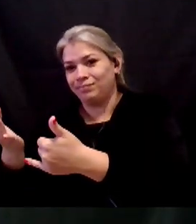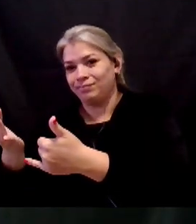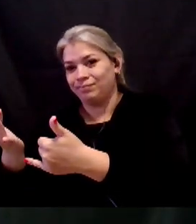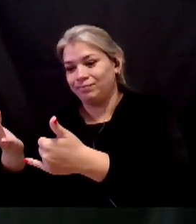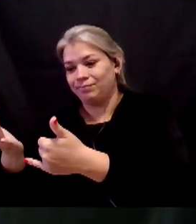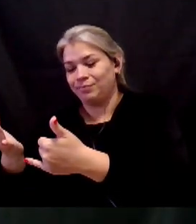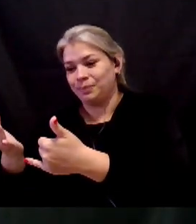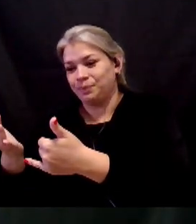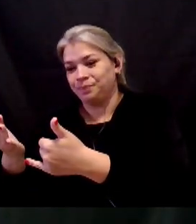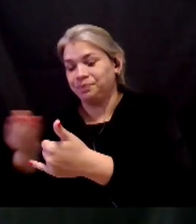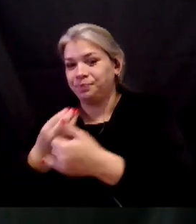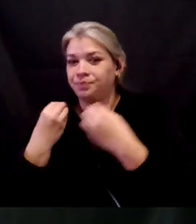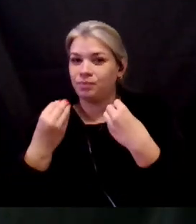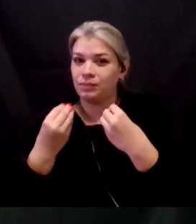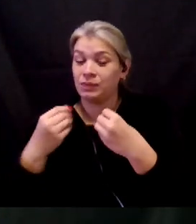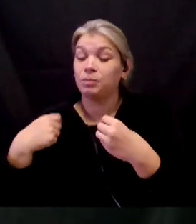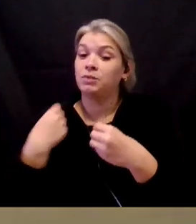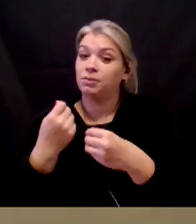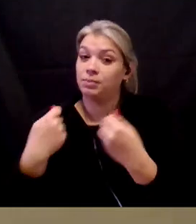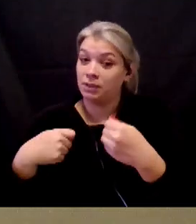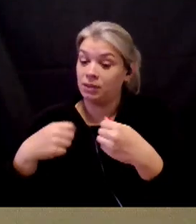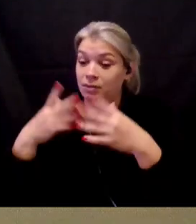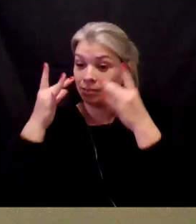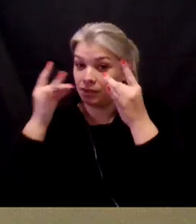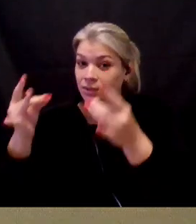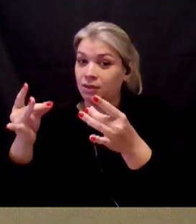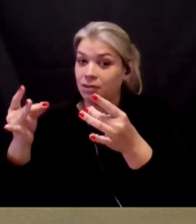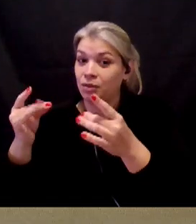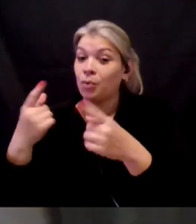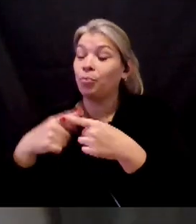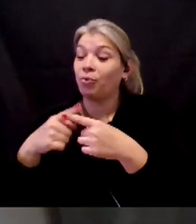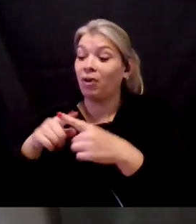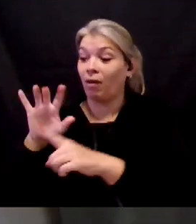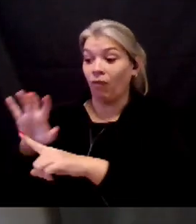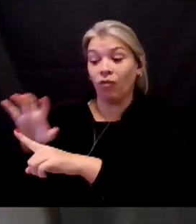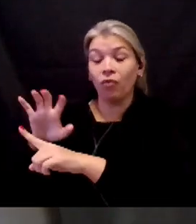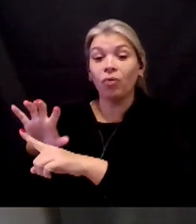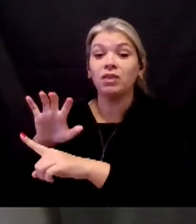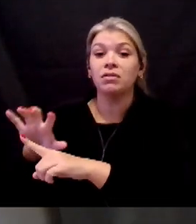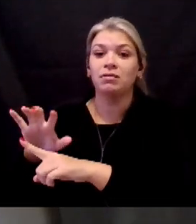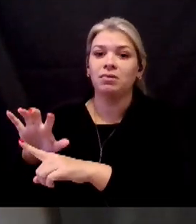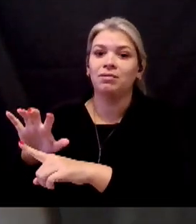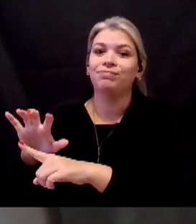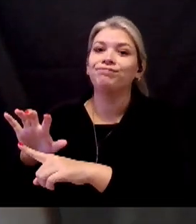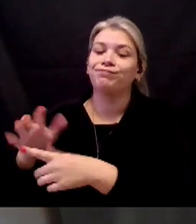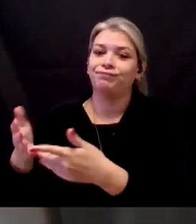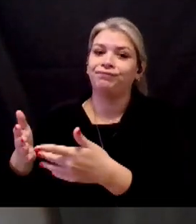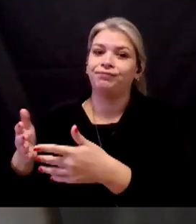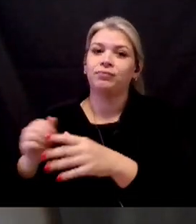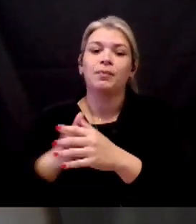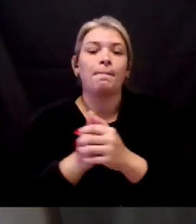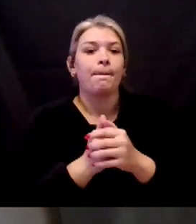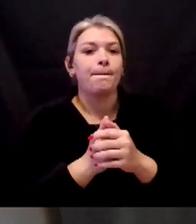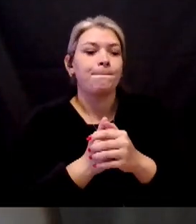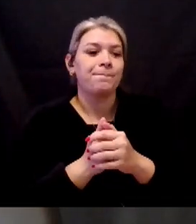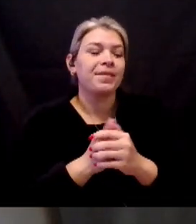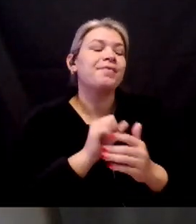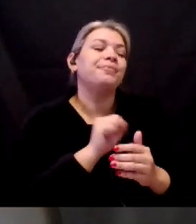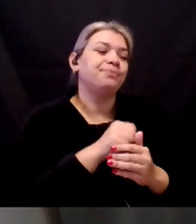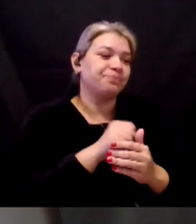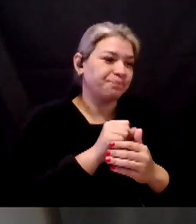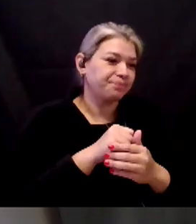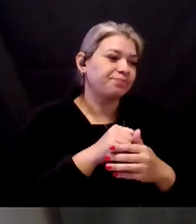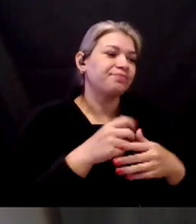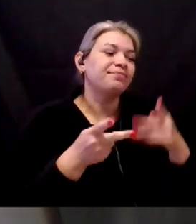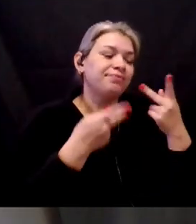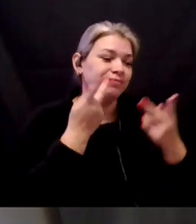com isso também, porque influencia muito, né? Muito, muito. Como você disse, né, eu acho que essa questão